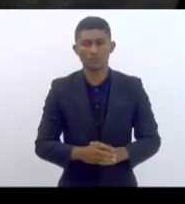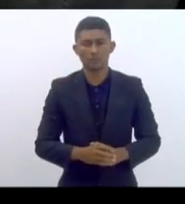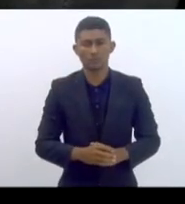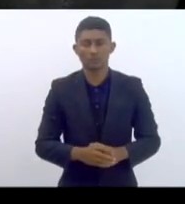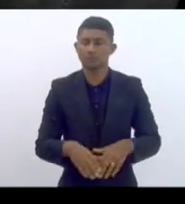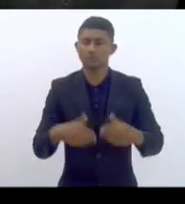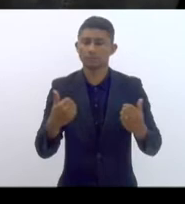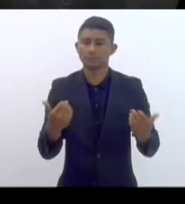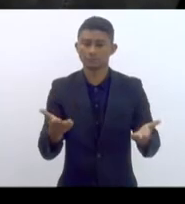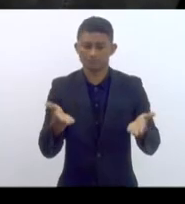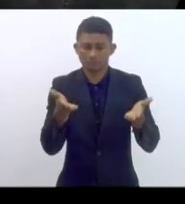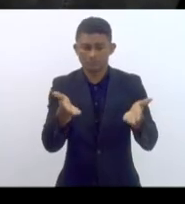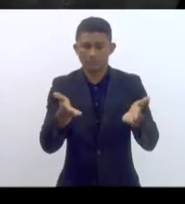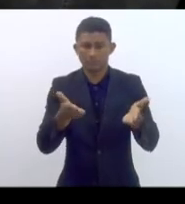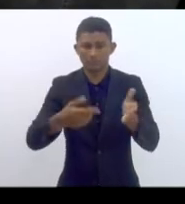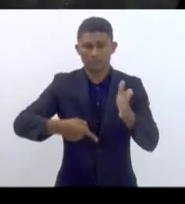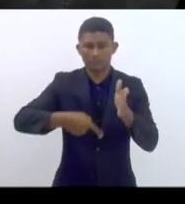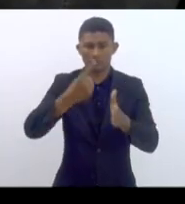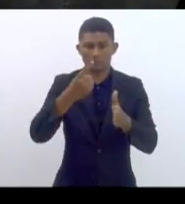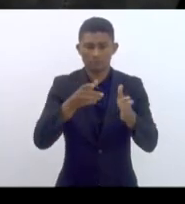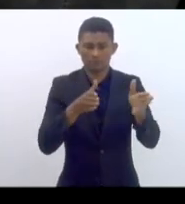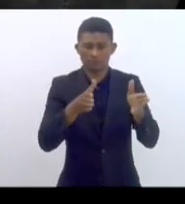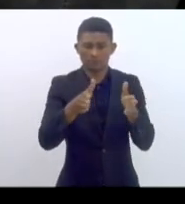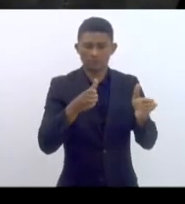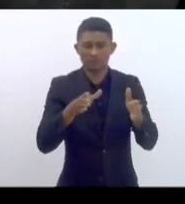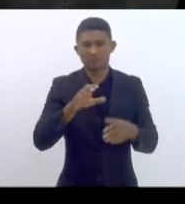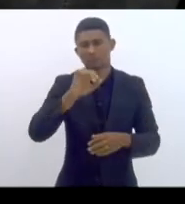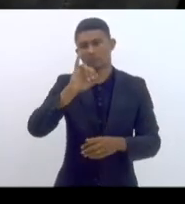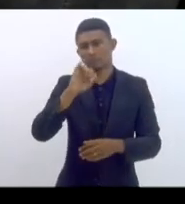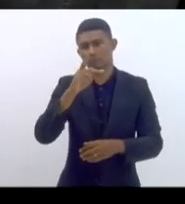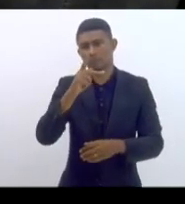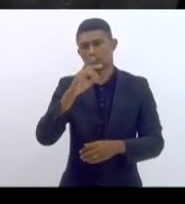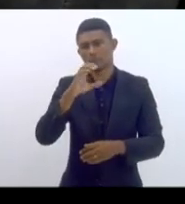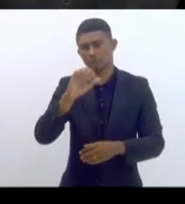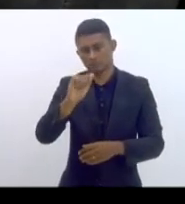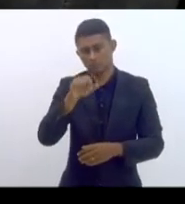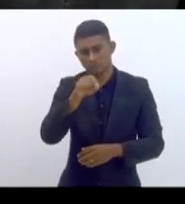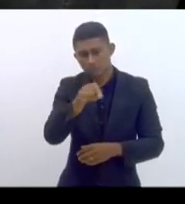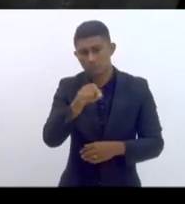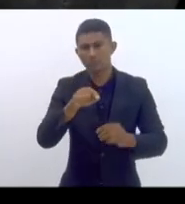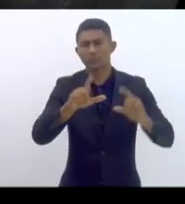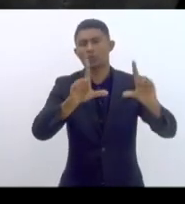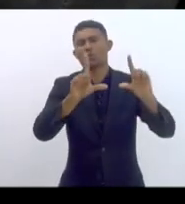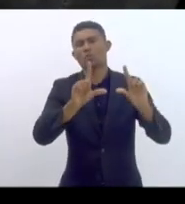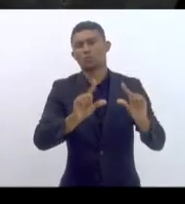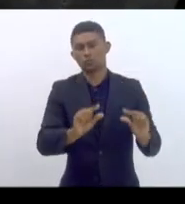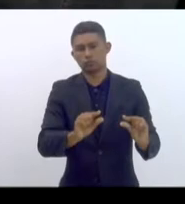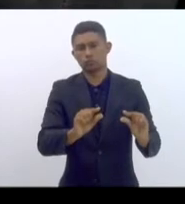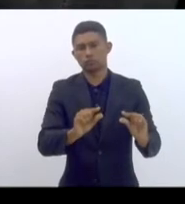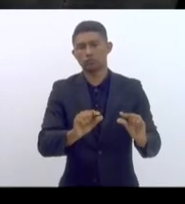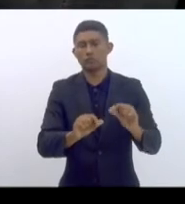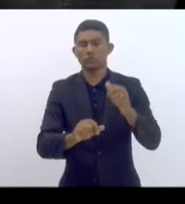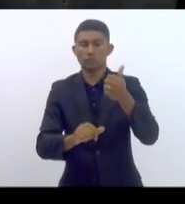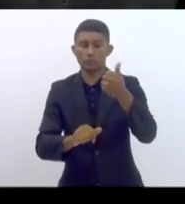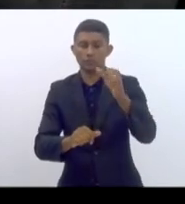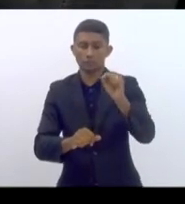Então, aqui, nesse primeiro período, se houvesse o IPCA, de fato, teria uma redução aí de 18